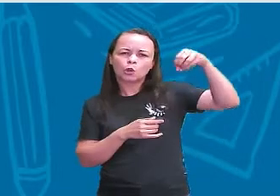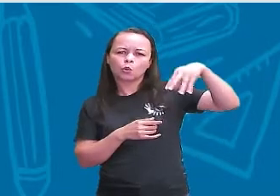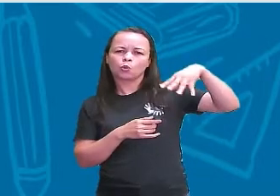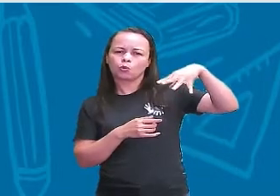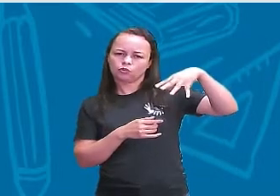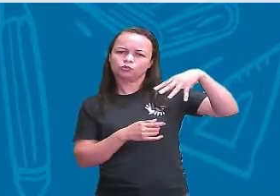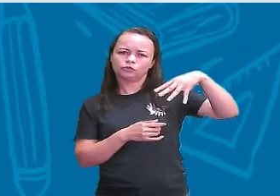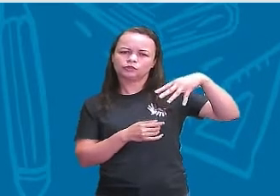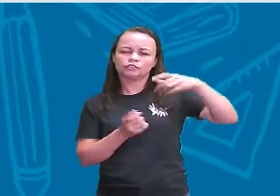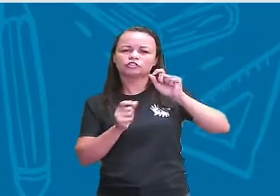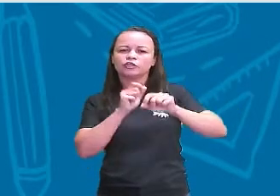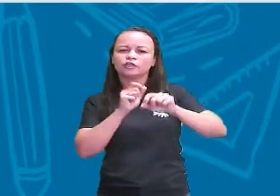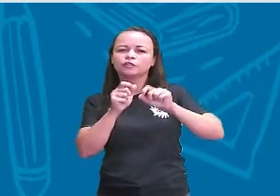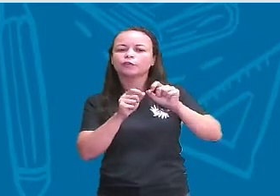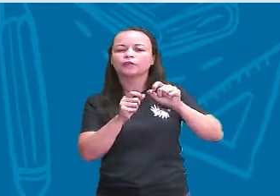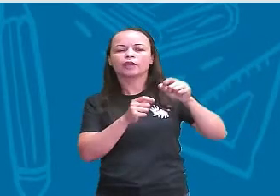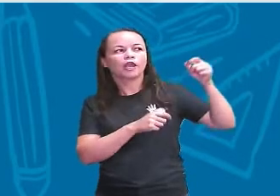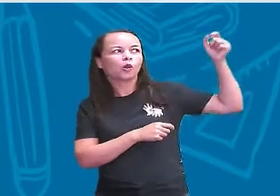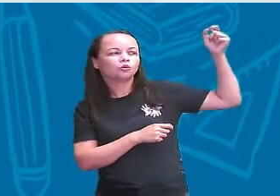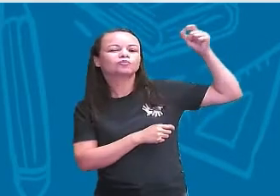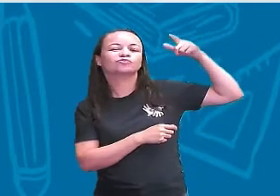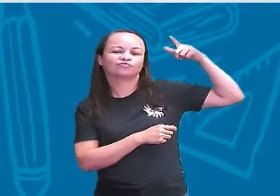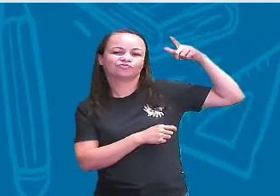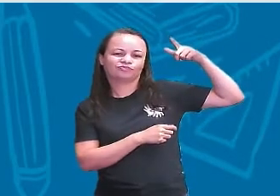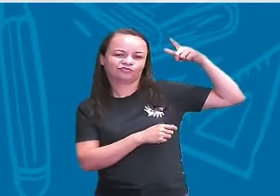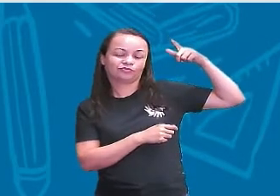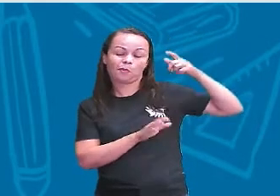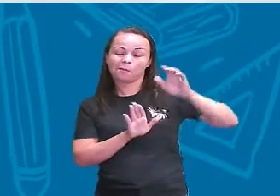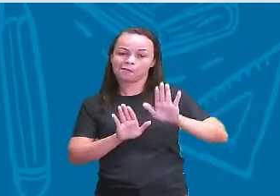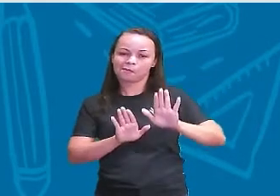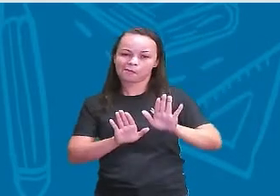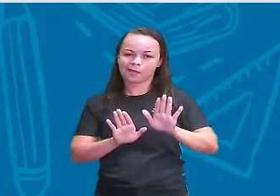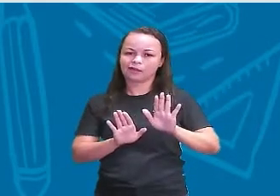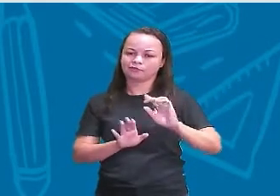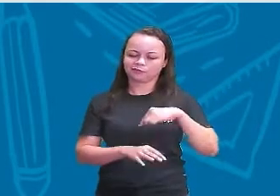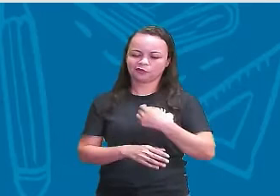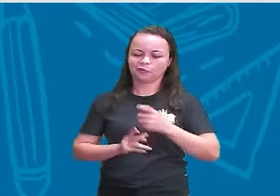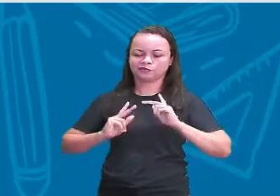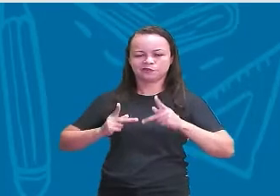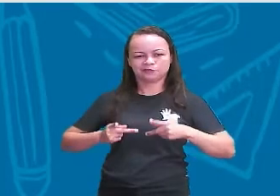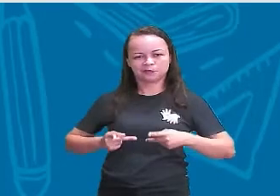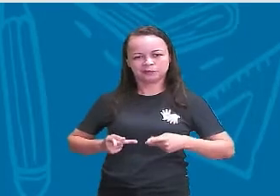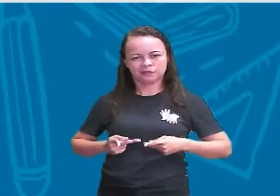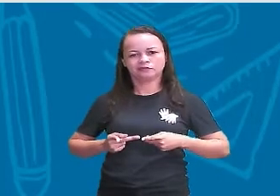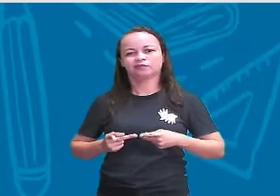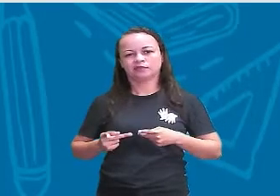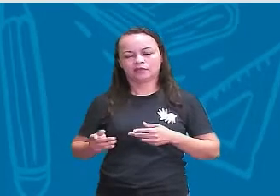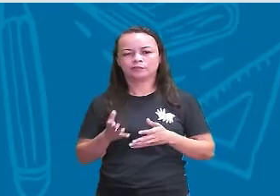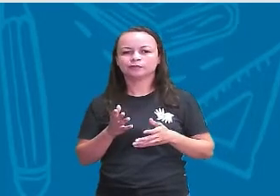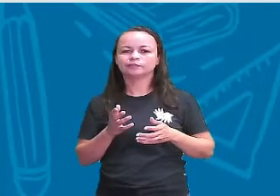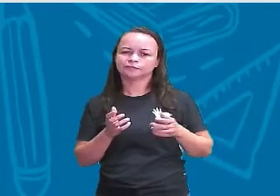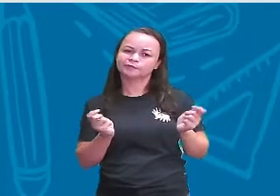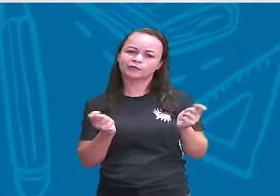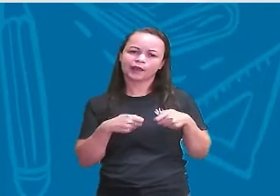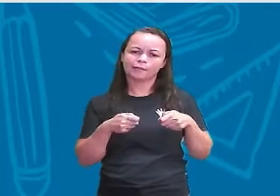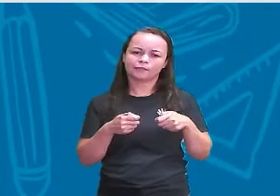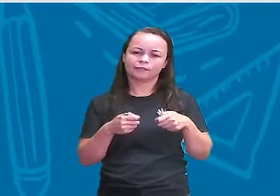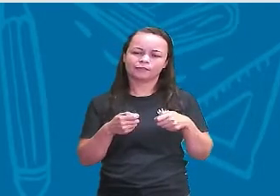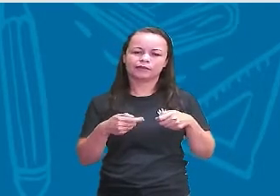existente é o sol, tá certo? Porém, nós seres humanos também fomos capazes